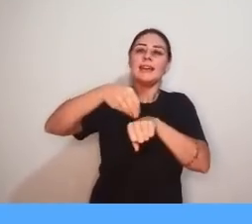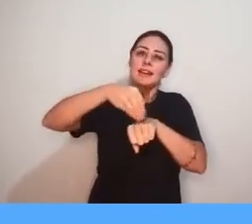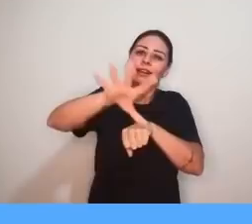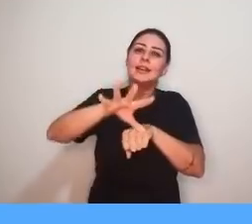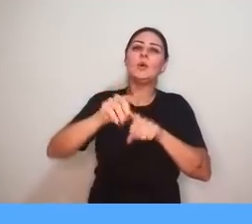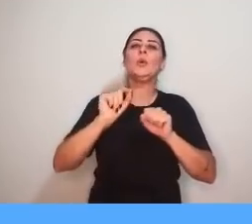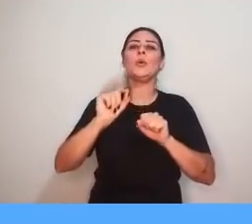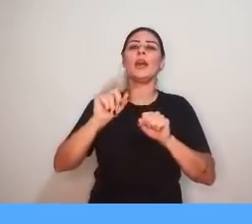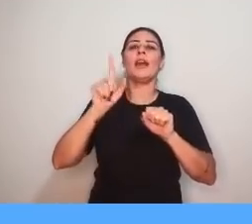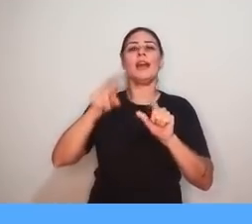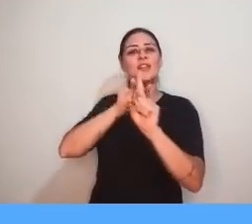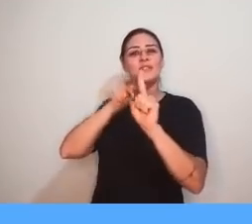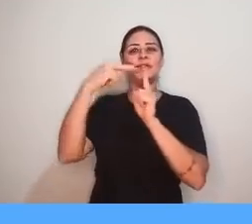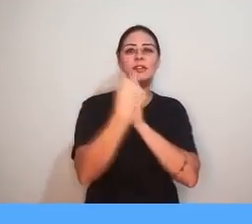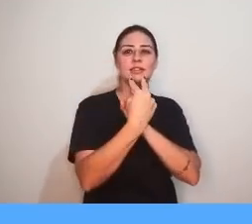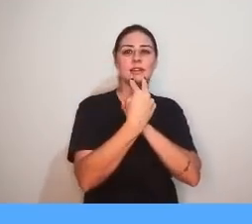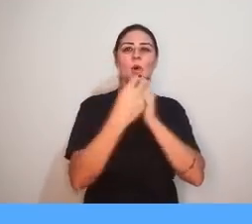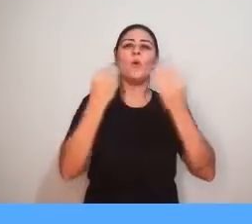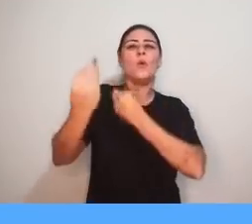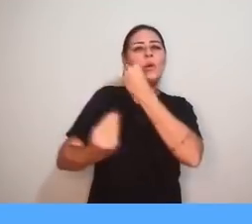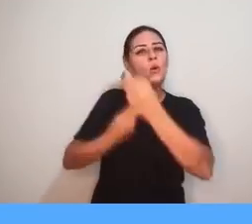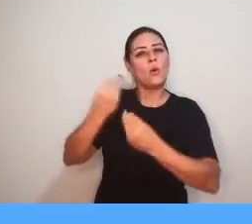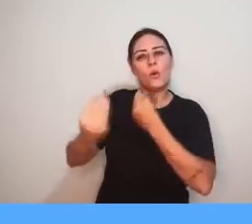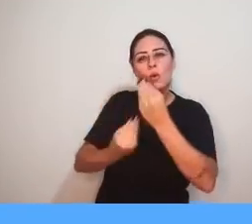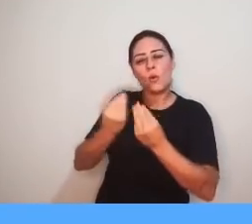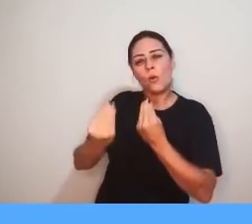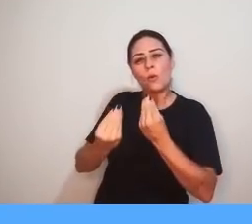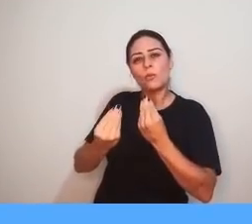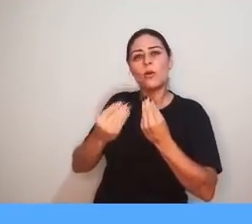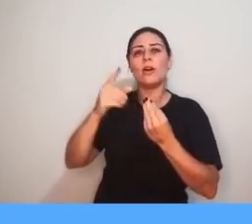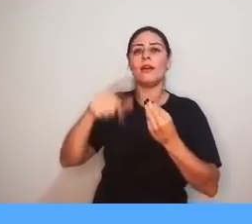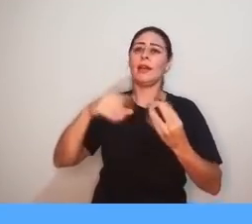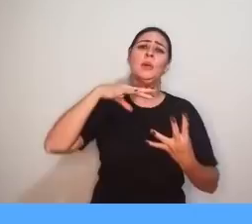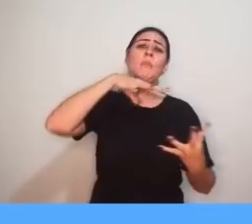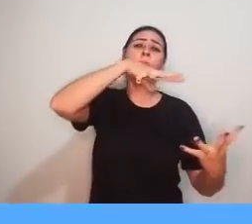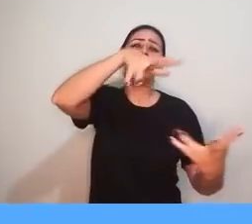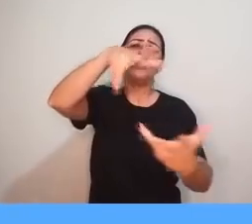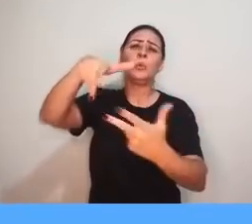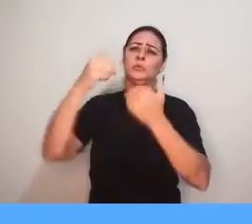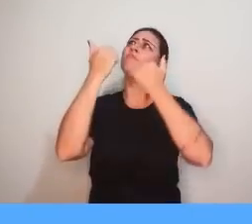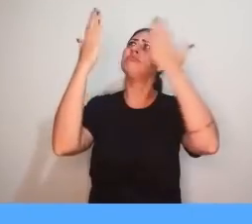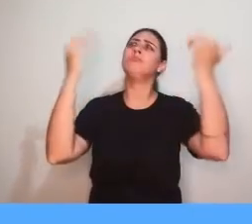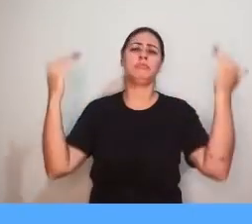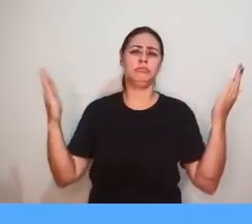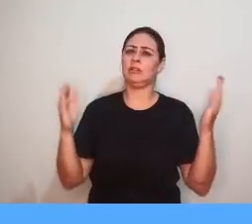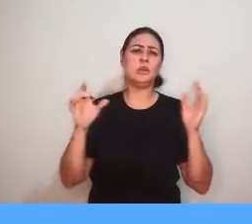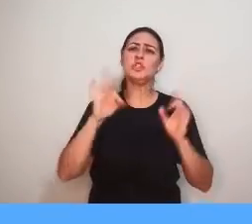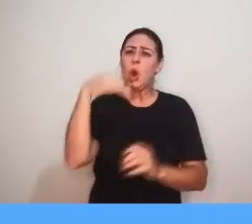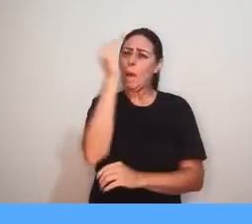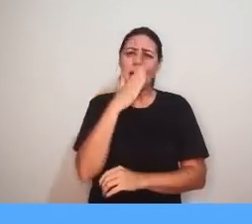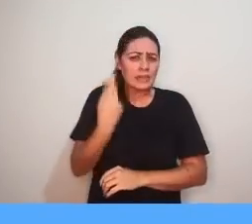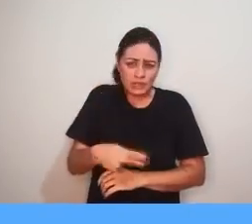a minha ideia é compartilhar um pouquinho com vocês sobre a visão que está disseminada aí mundo afora, não é só no